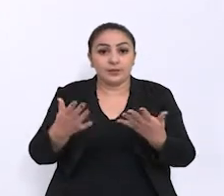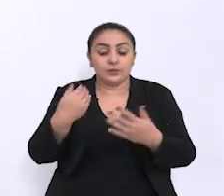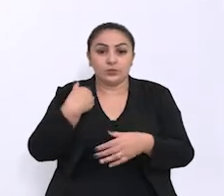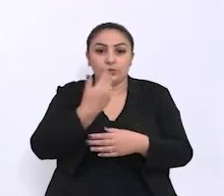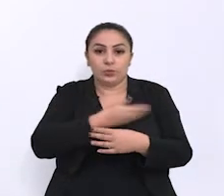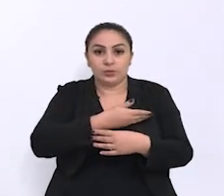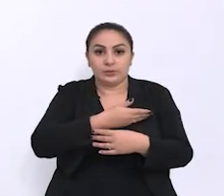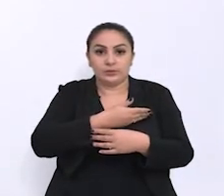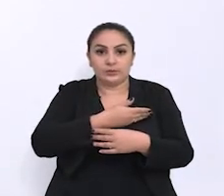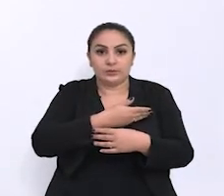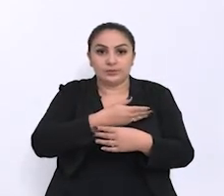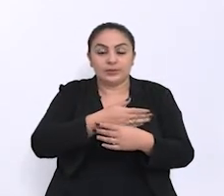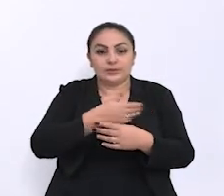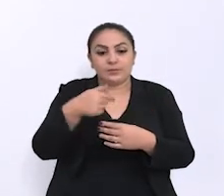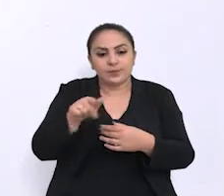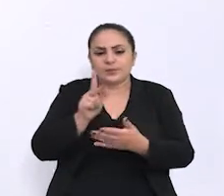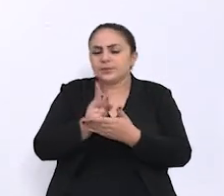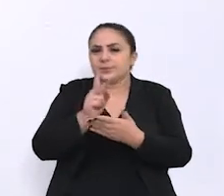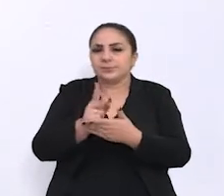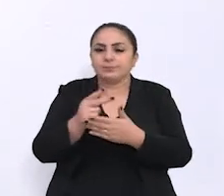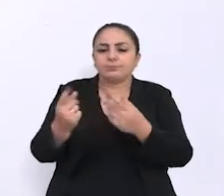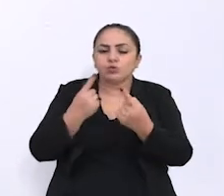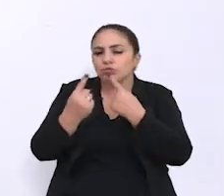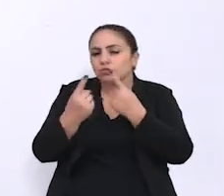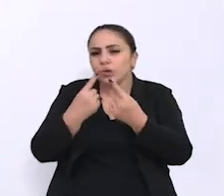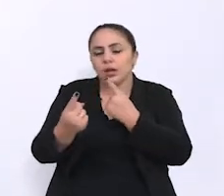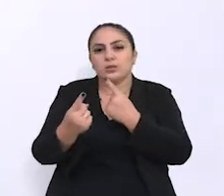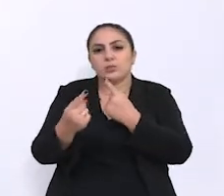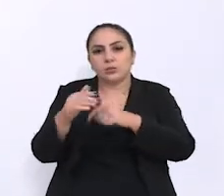gente vai sempre buscar